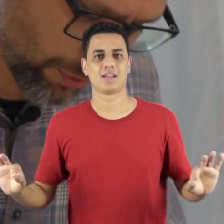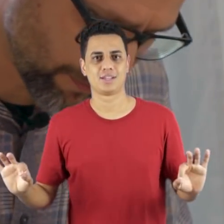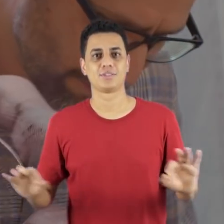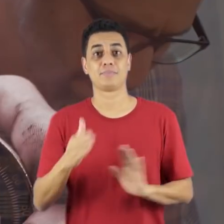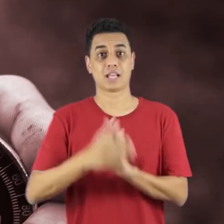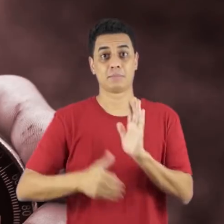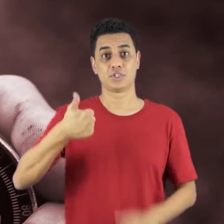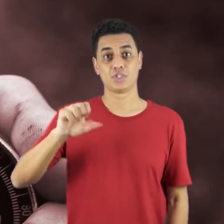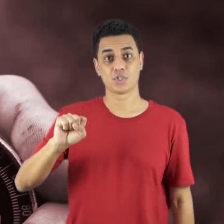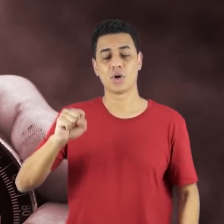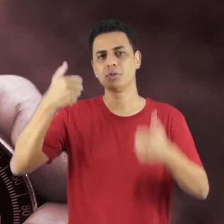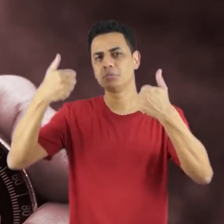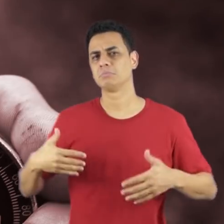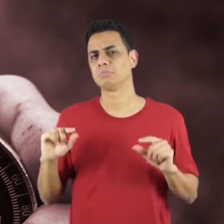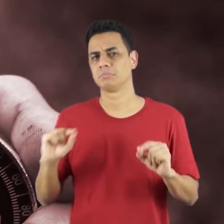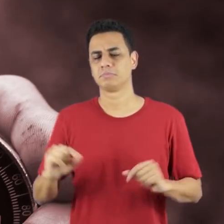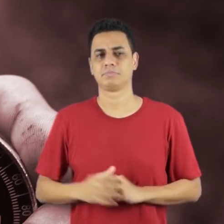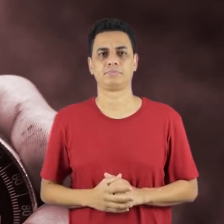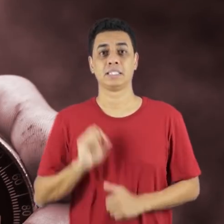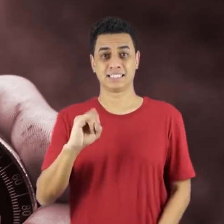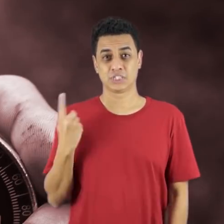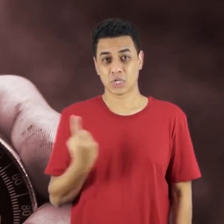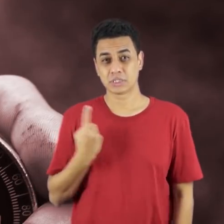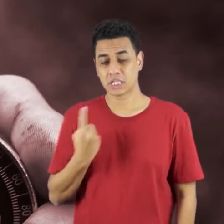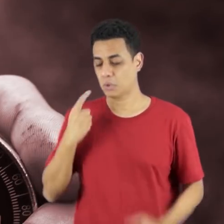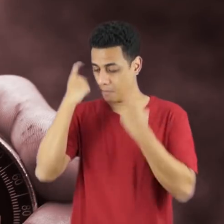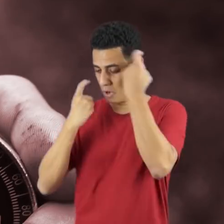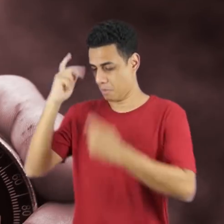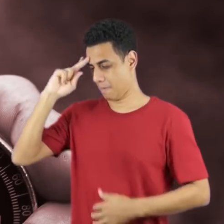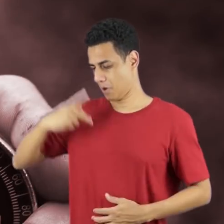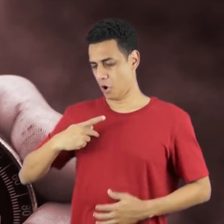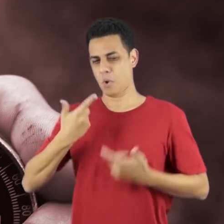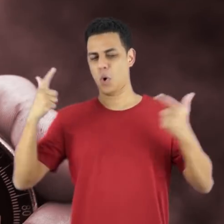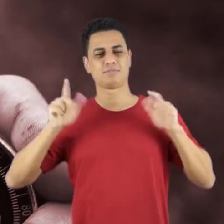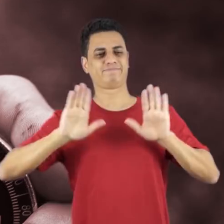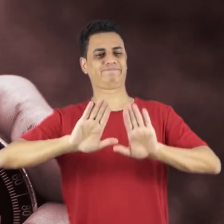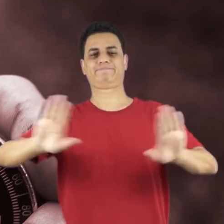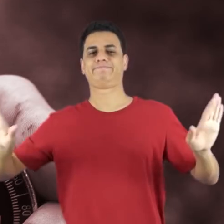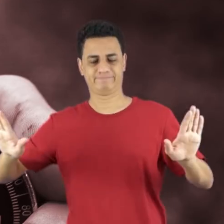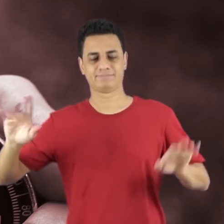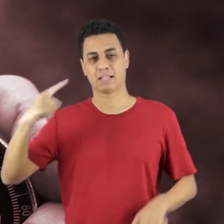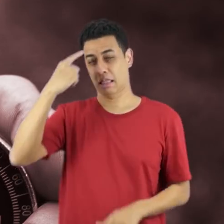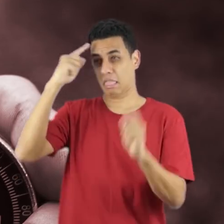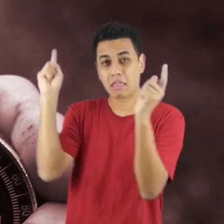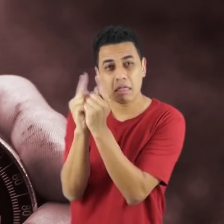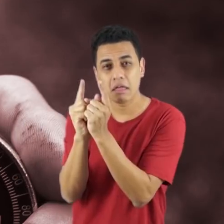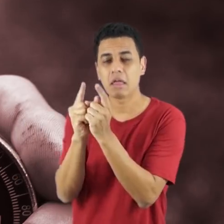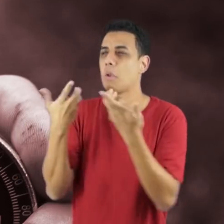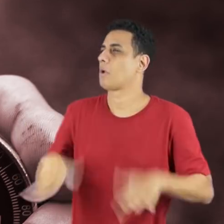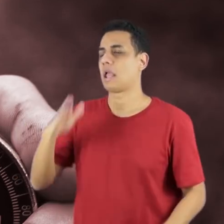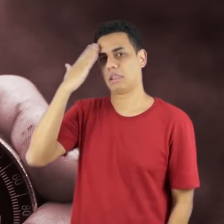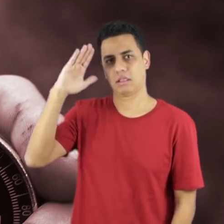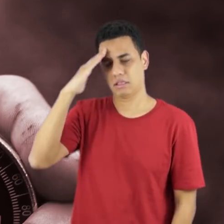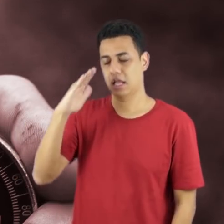lemos: quem vive isolado se preocupa apenas consigo e rejeita todo o bom senso. O tolo não se interessa pelo